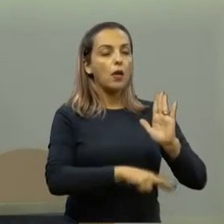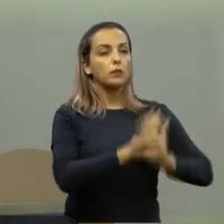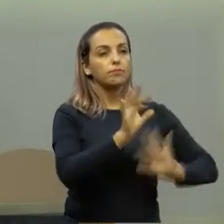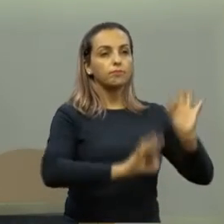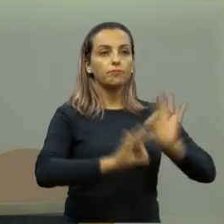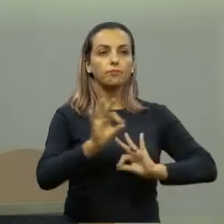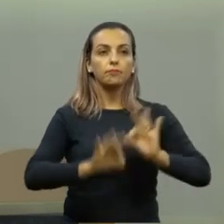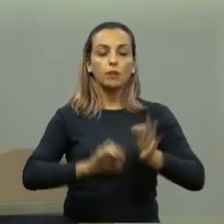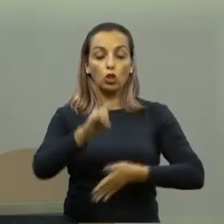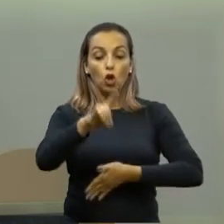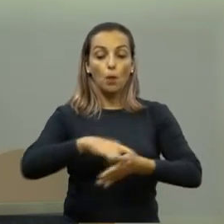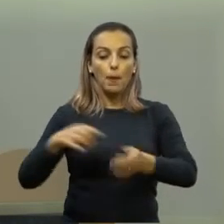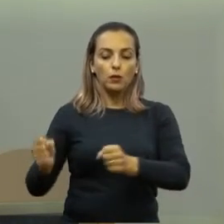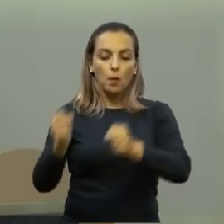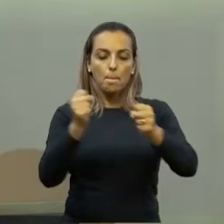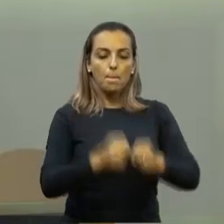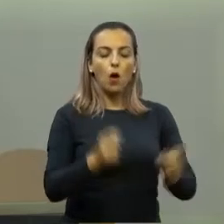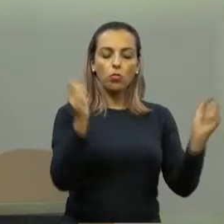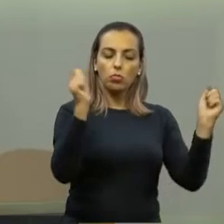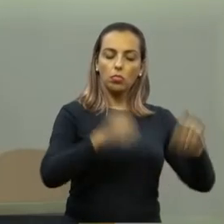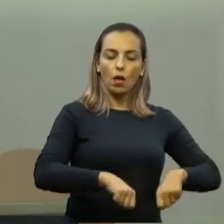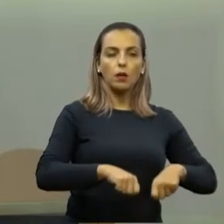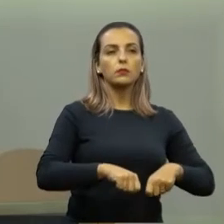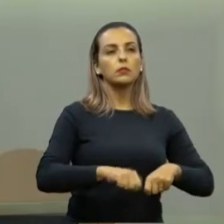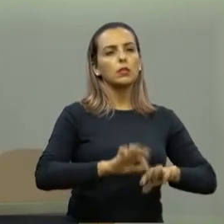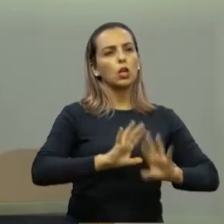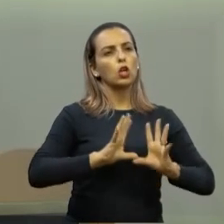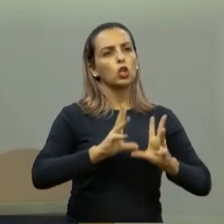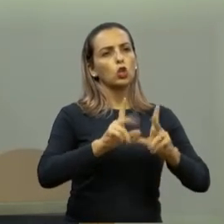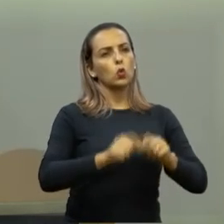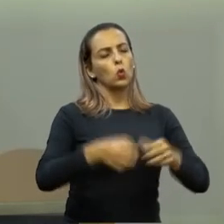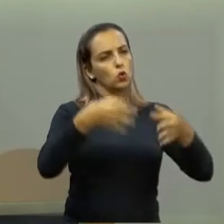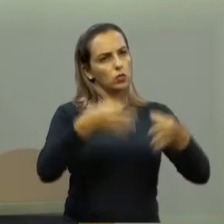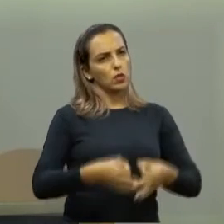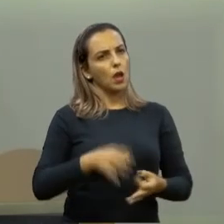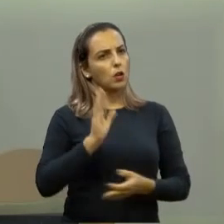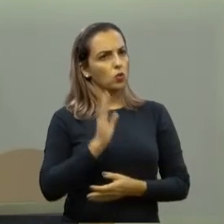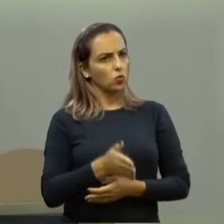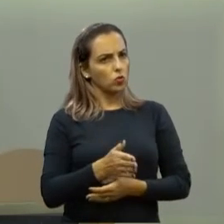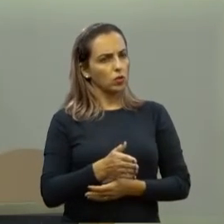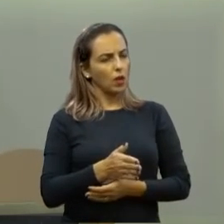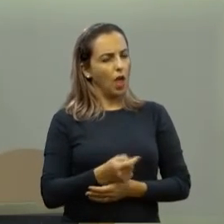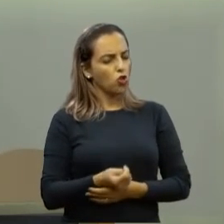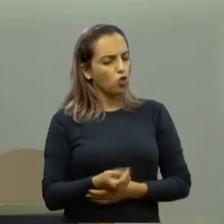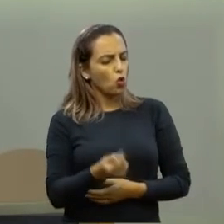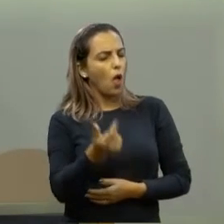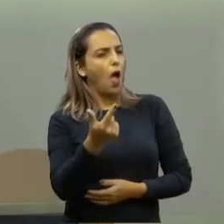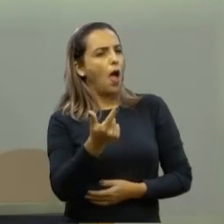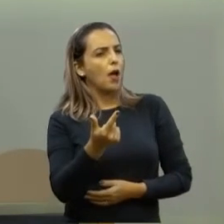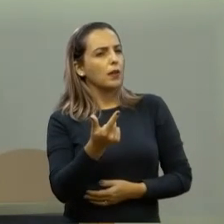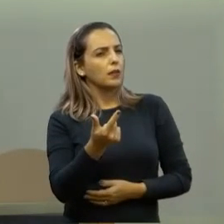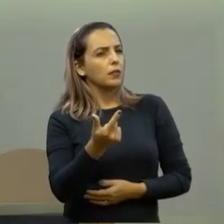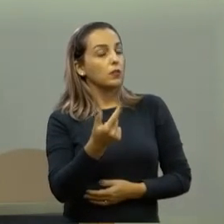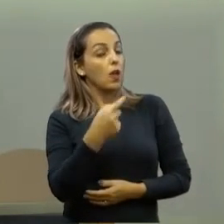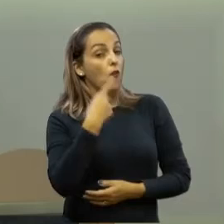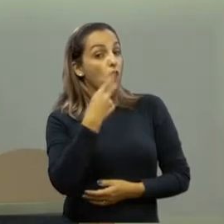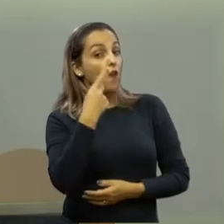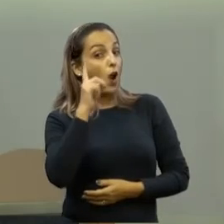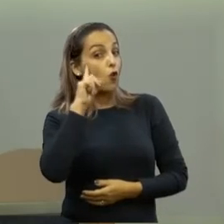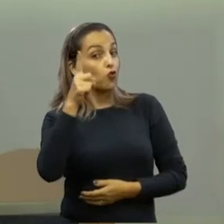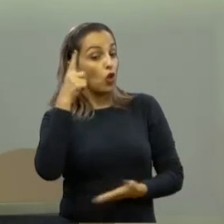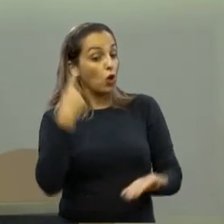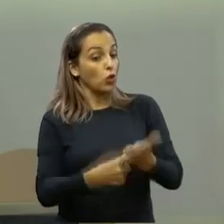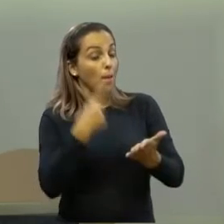definitiva da terra tá quase tudo certo isso já viu gente dá até para jar Quase que eu só podia que o homem vem viu